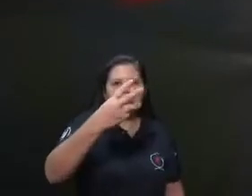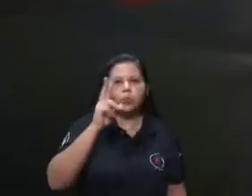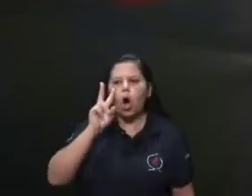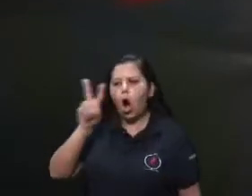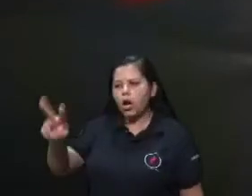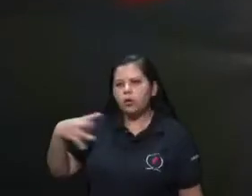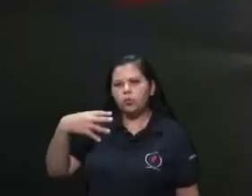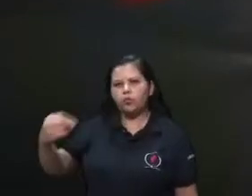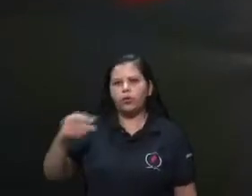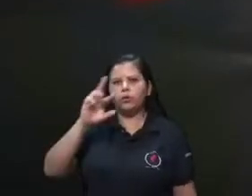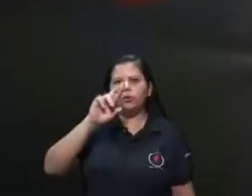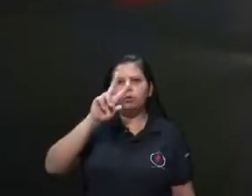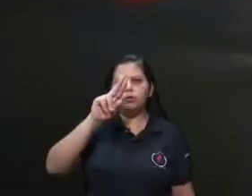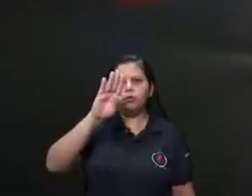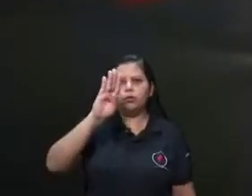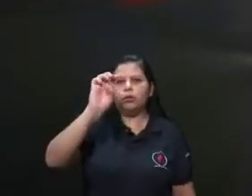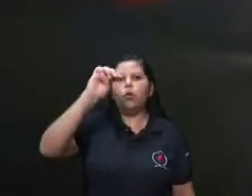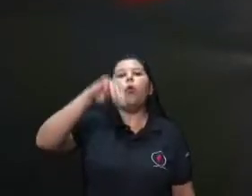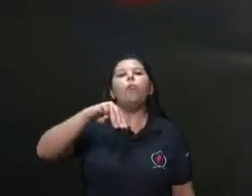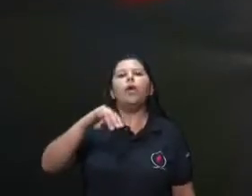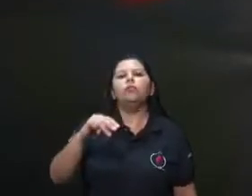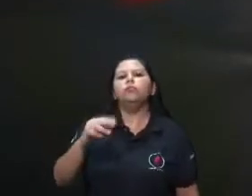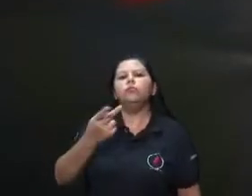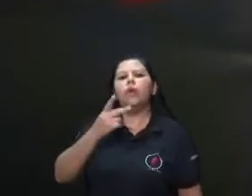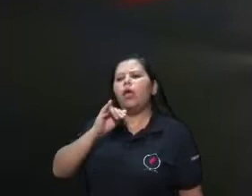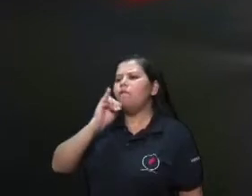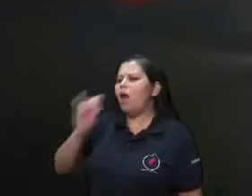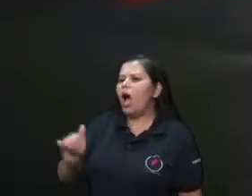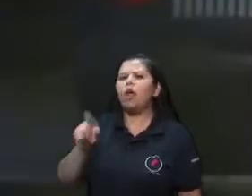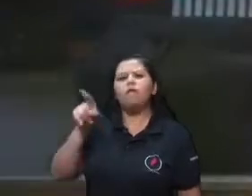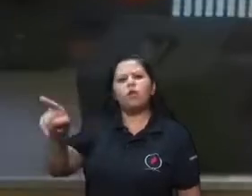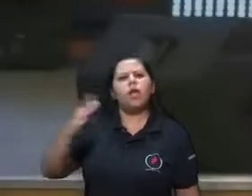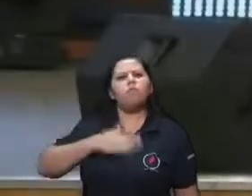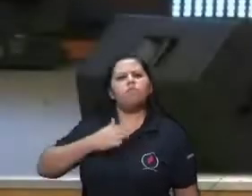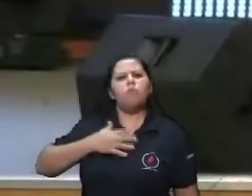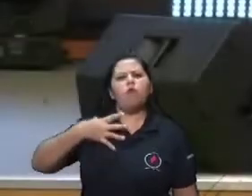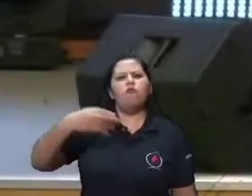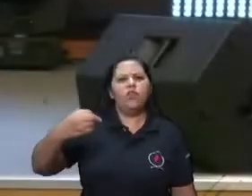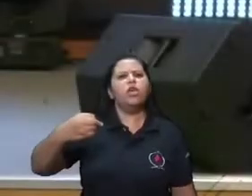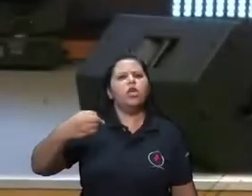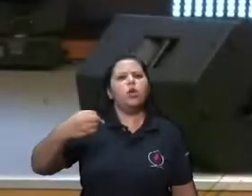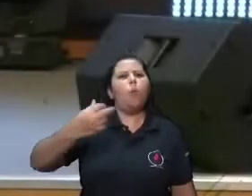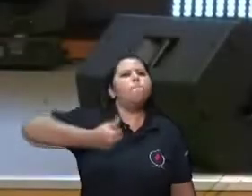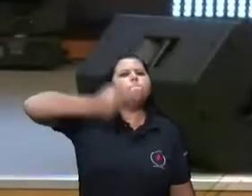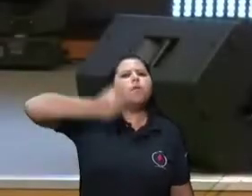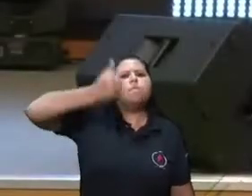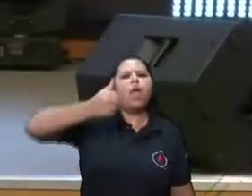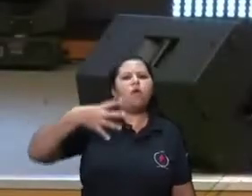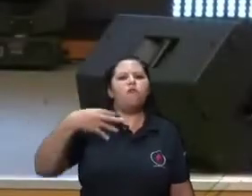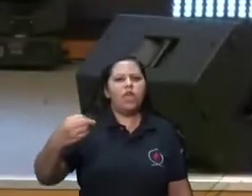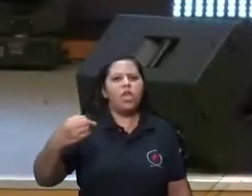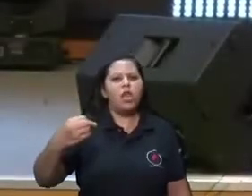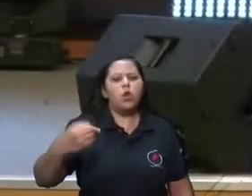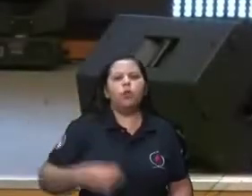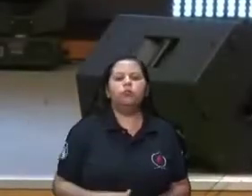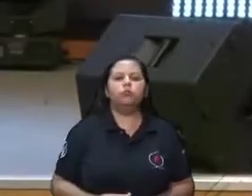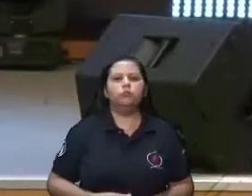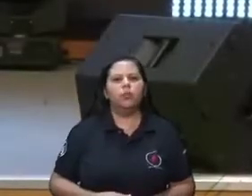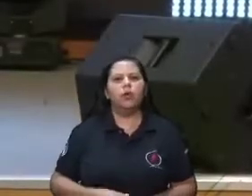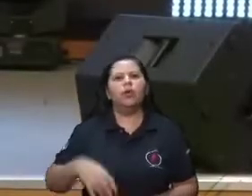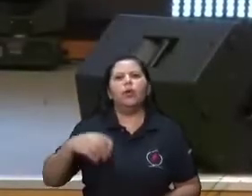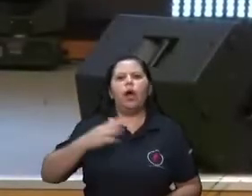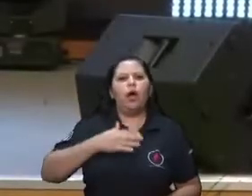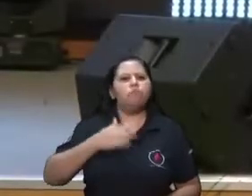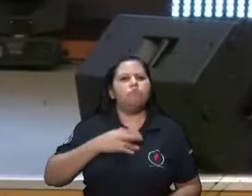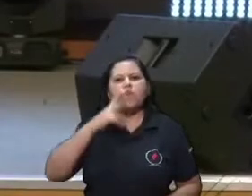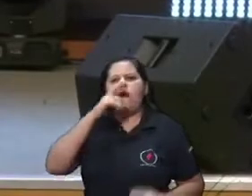E ele olha para Rubem e diz assim: Rubem, tu és meu primogênito. Minha força, as